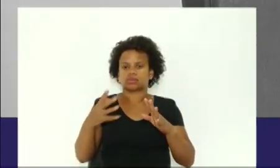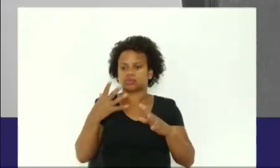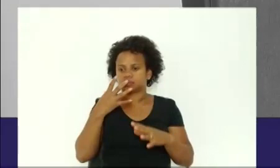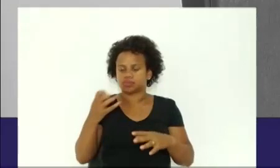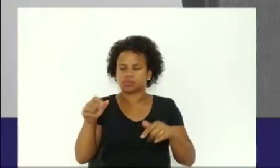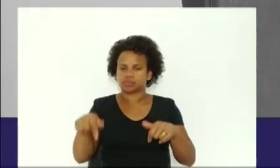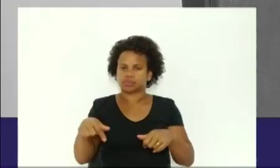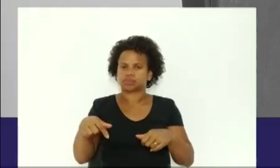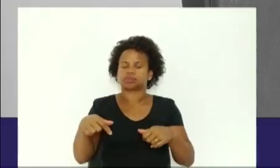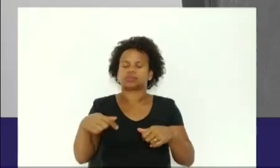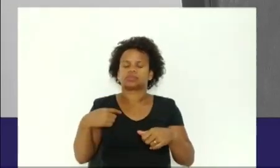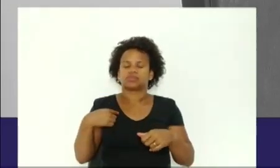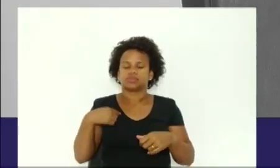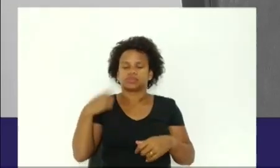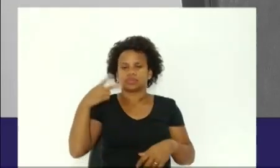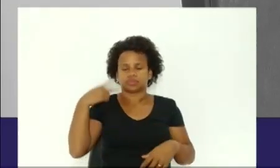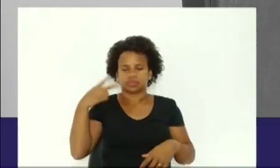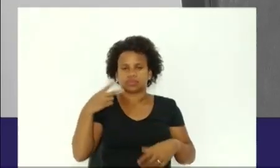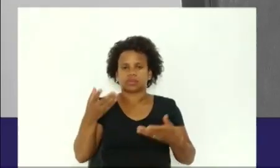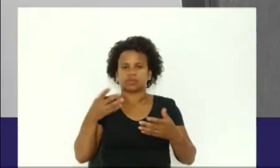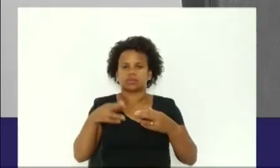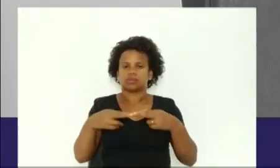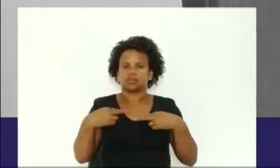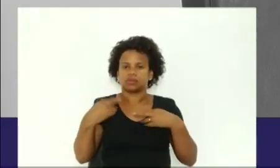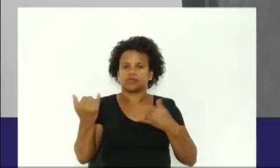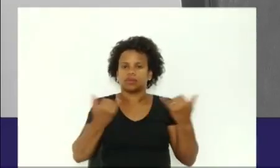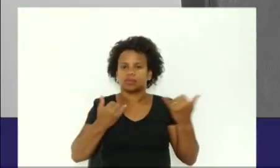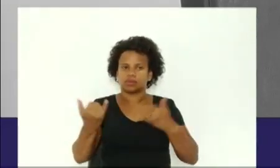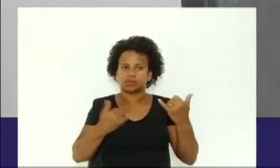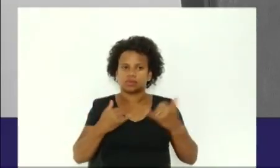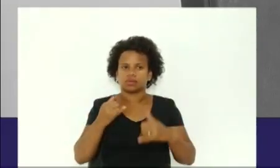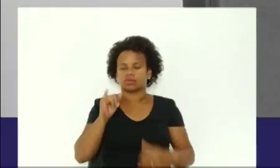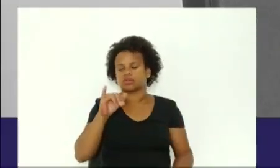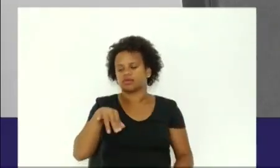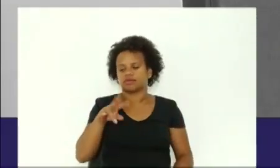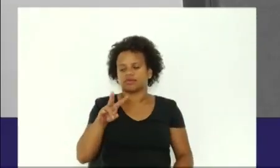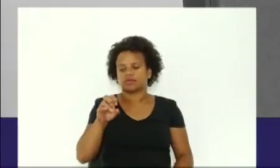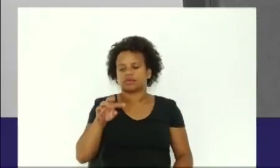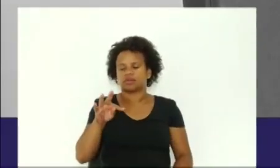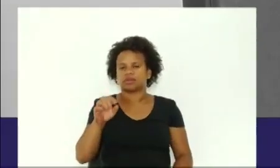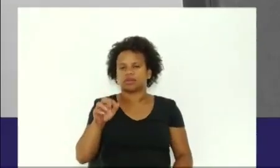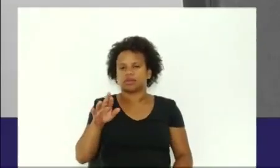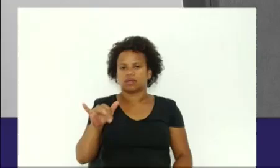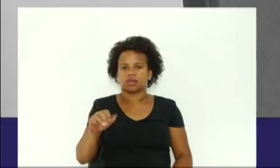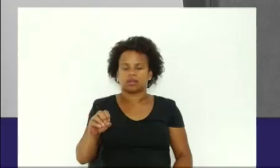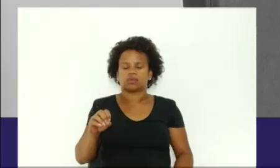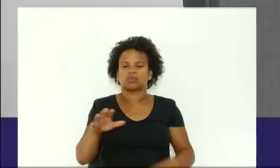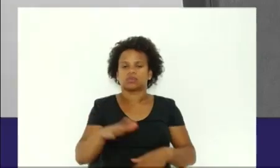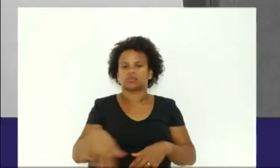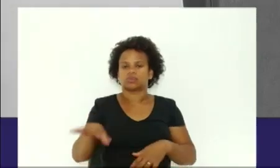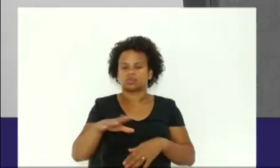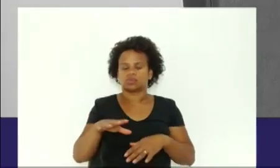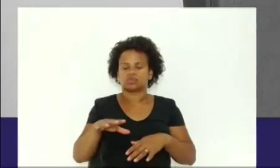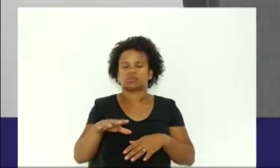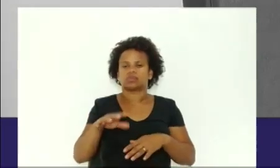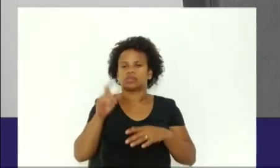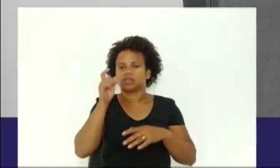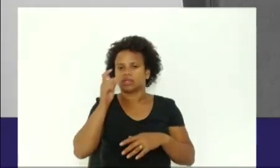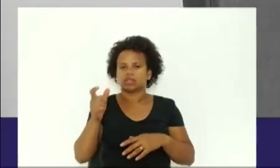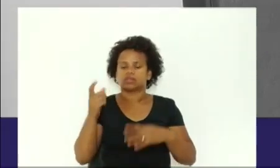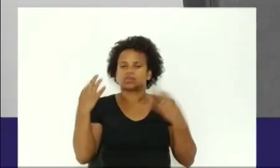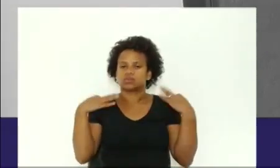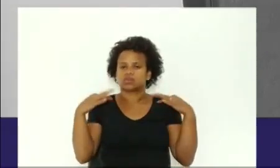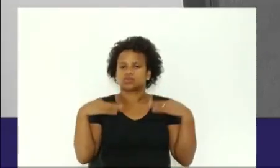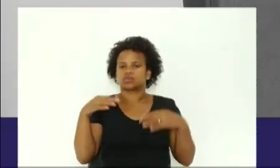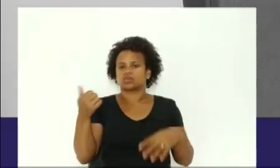requerimento solicitar informações sobre inventários de bens públicos na zona de interesse turístico 10. Em particular,